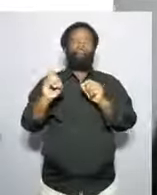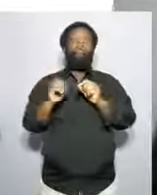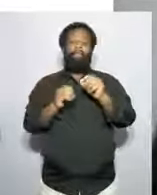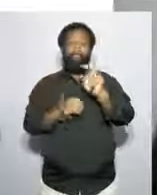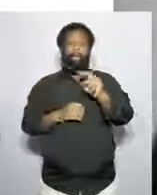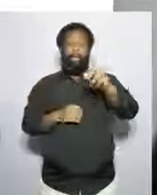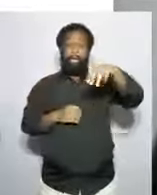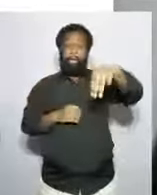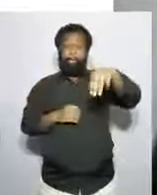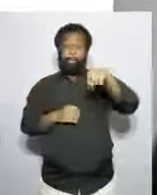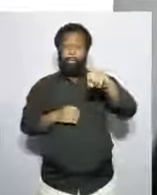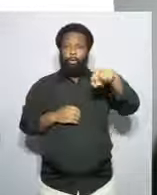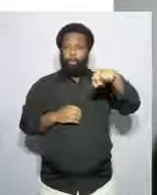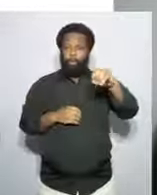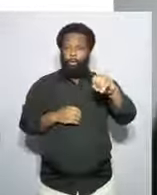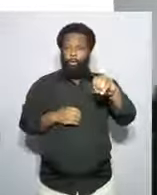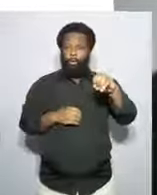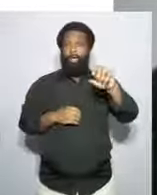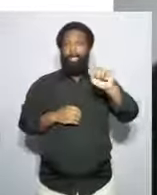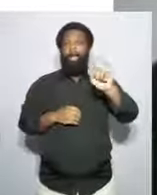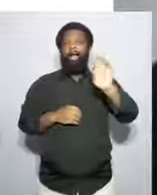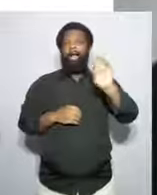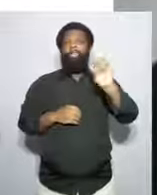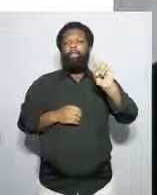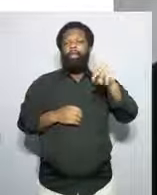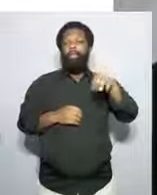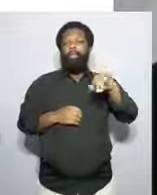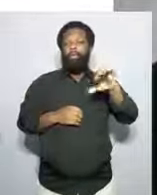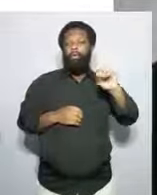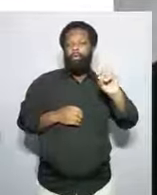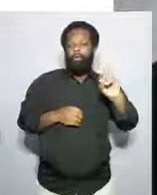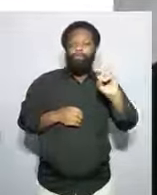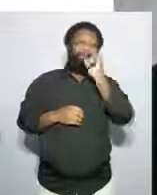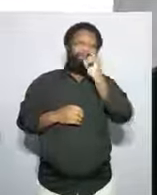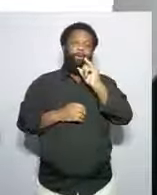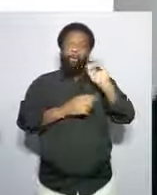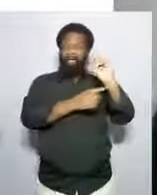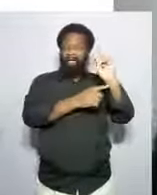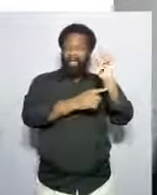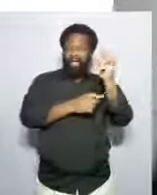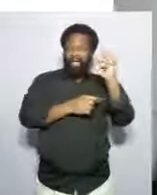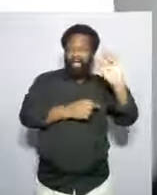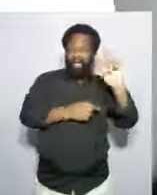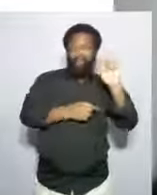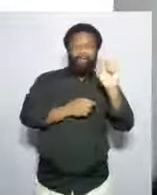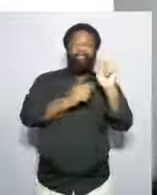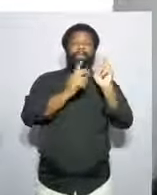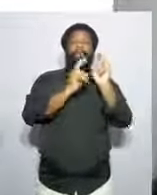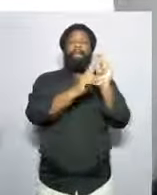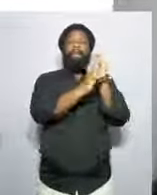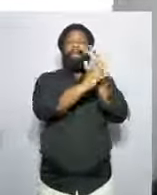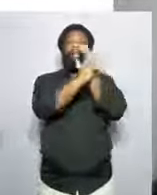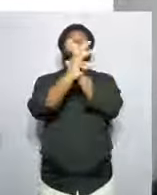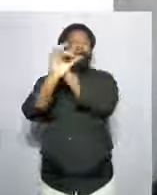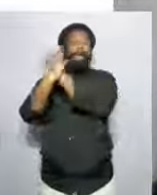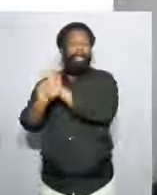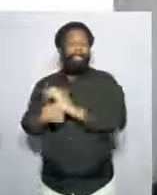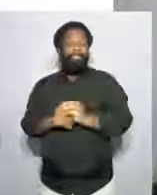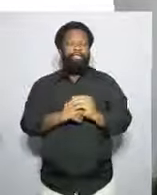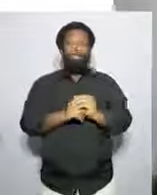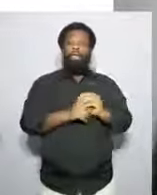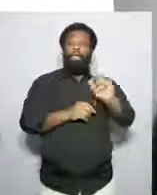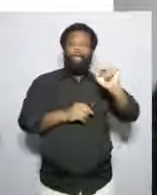monoatômicos. Então, o hélio, ele se apresenta assim na natureza, hélio gasoso. O argônio se